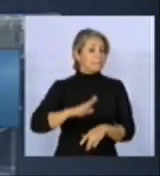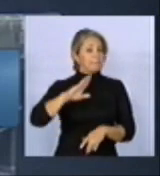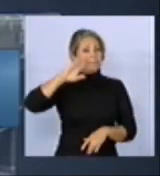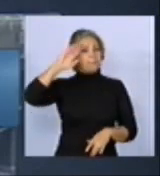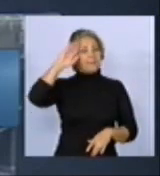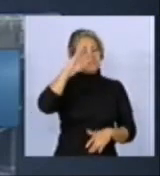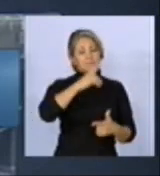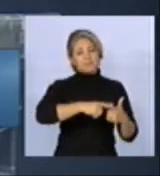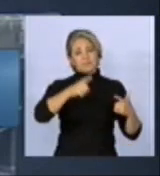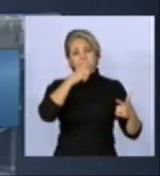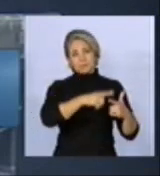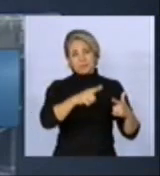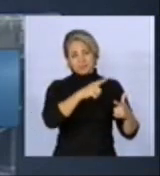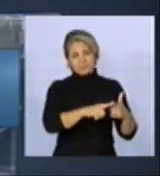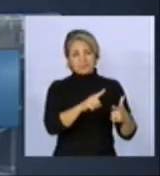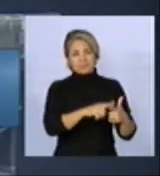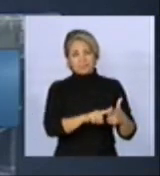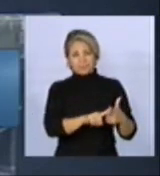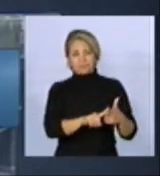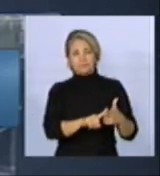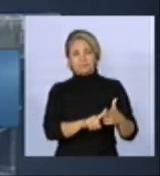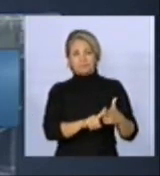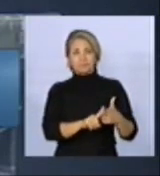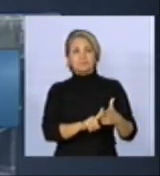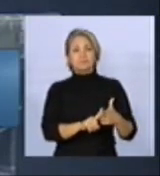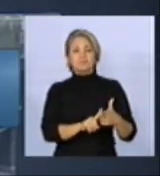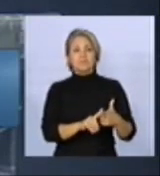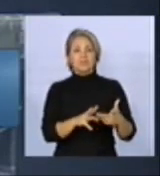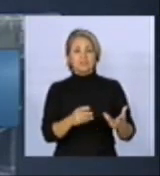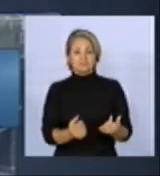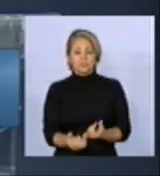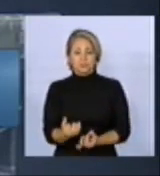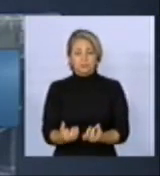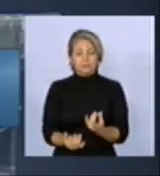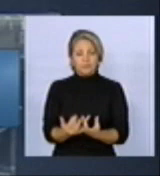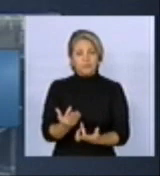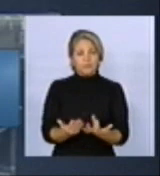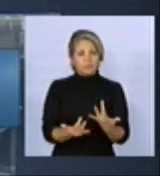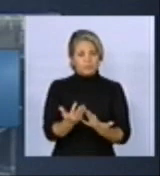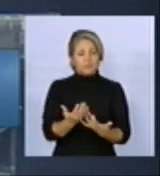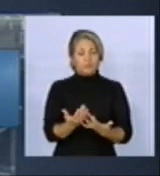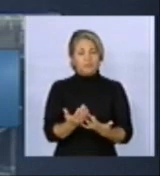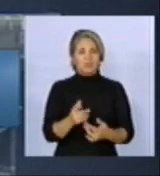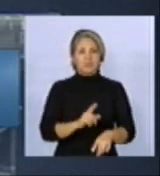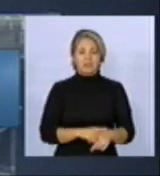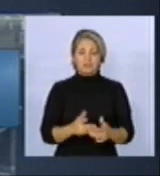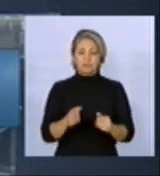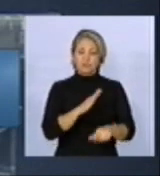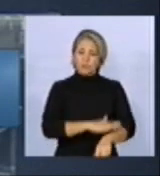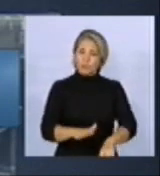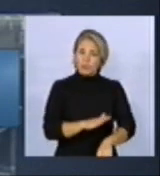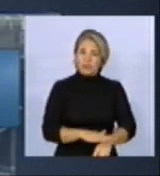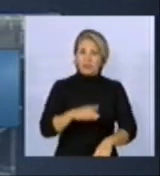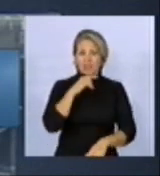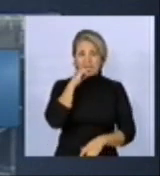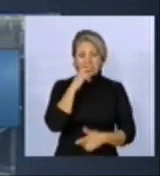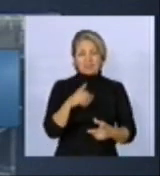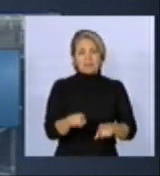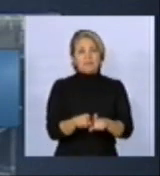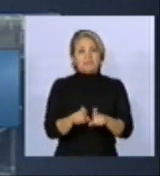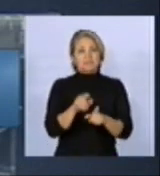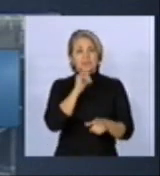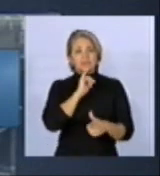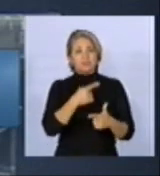né da da emissão então dos dos da que do uso do do fogo na na na cana né A emissão de gases do efeito est